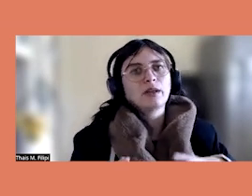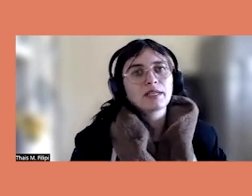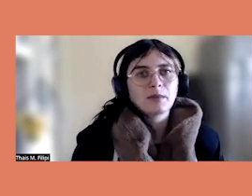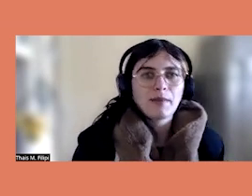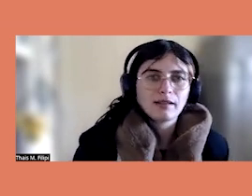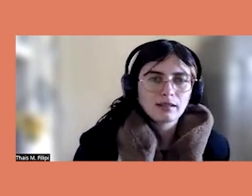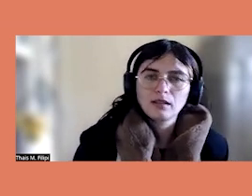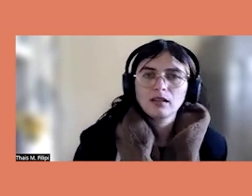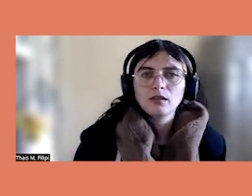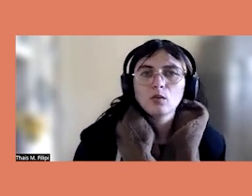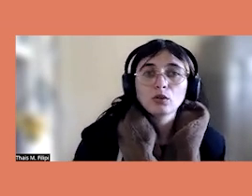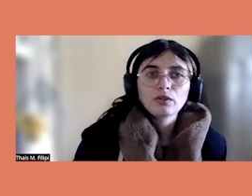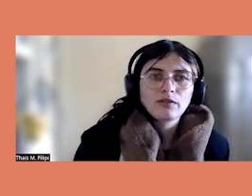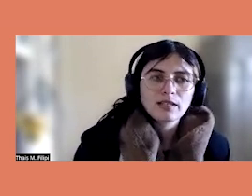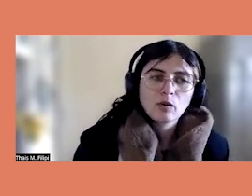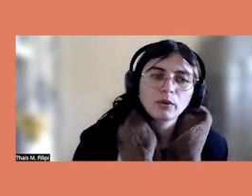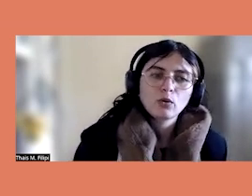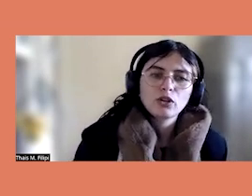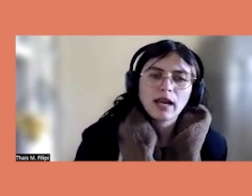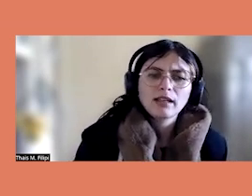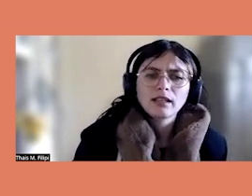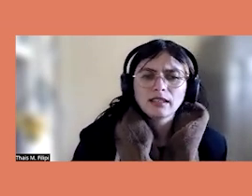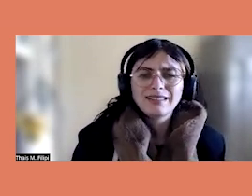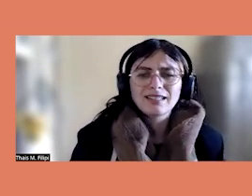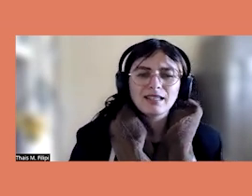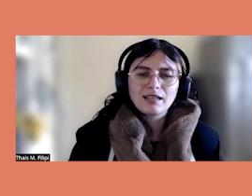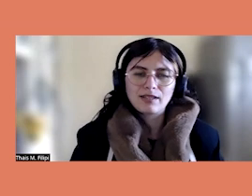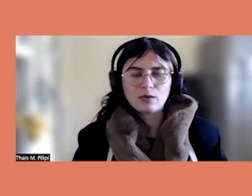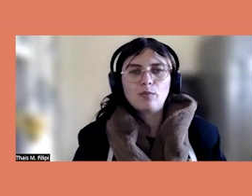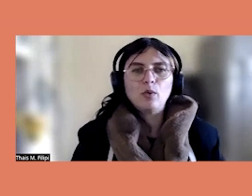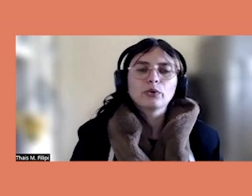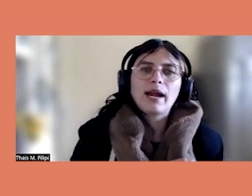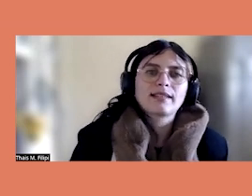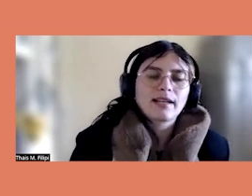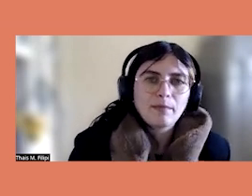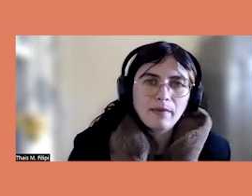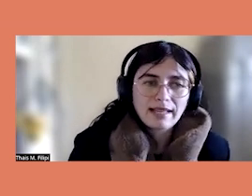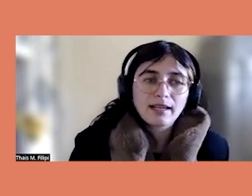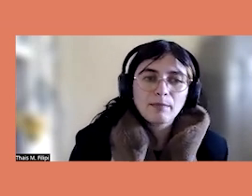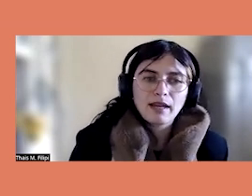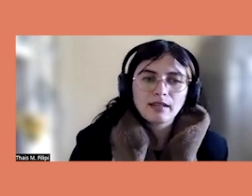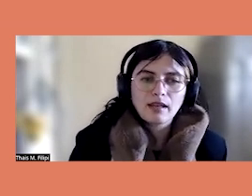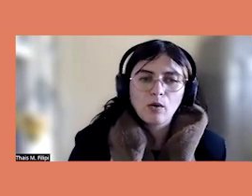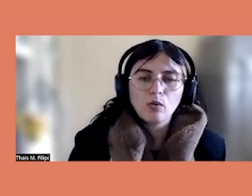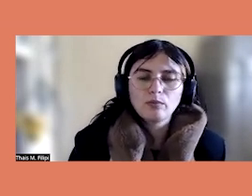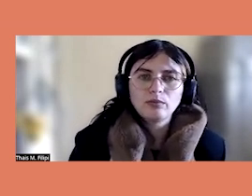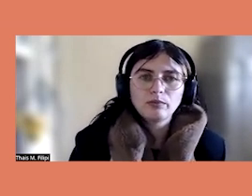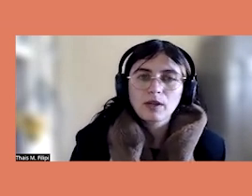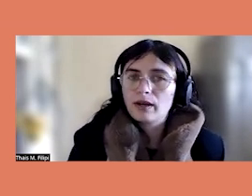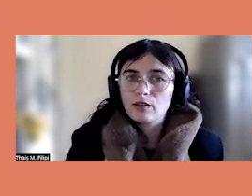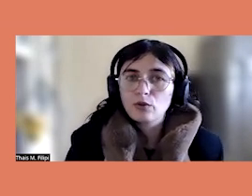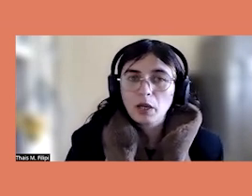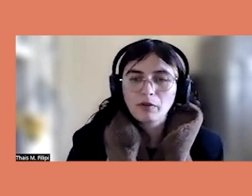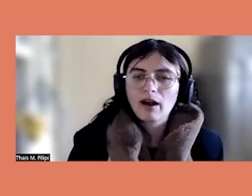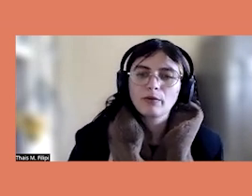shapefile na mesma pasta. Quando você fazer o upload, né, desse que vai ser o ponto SHP, que